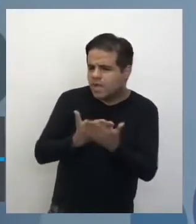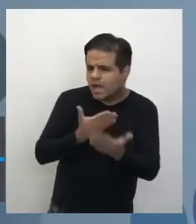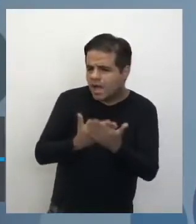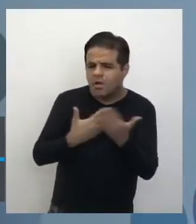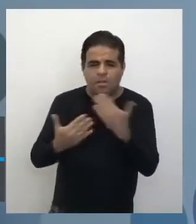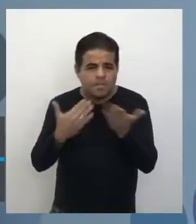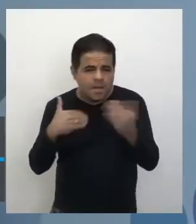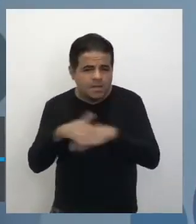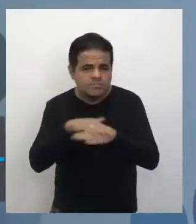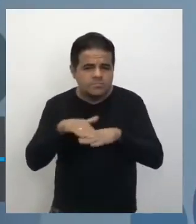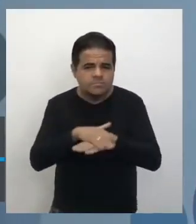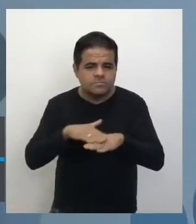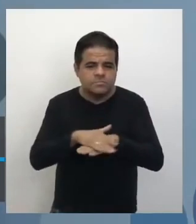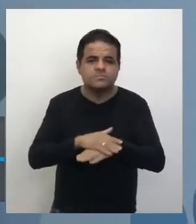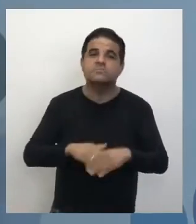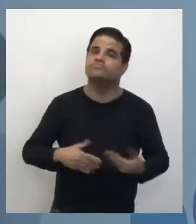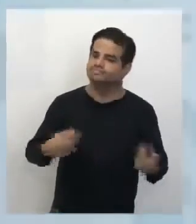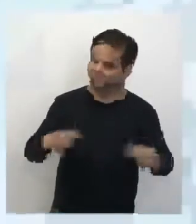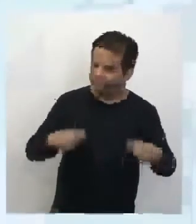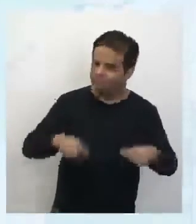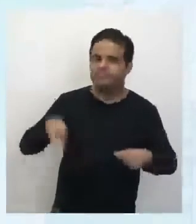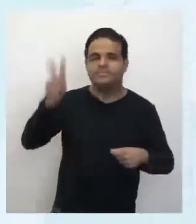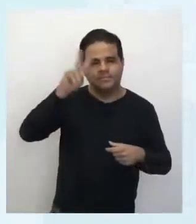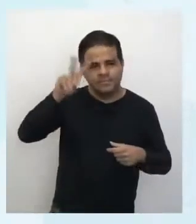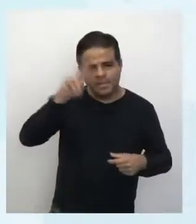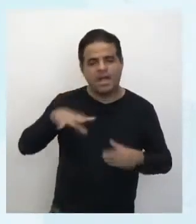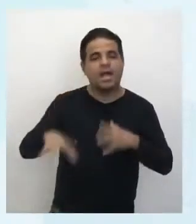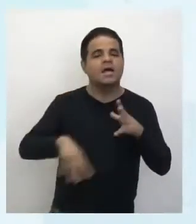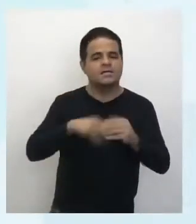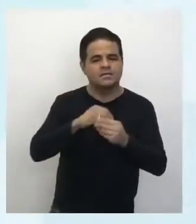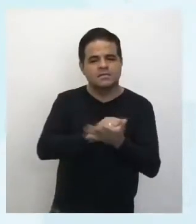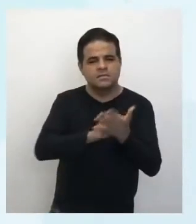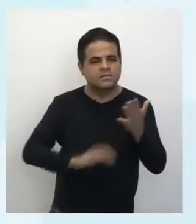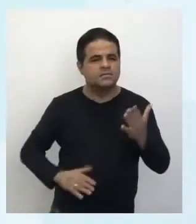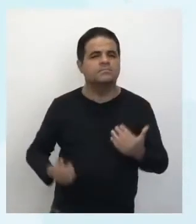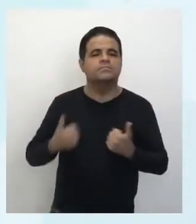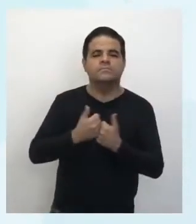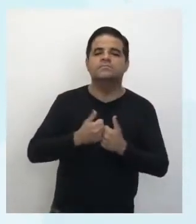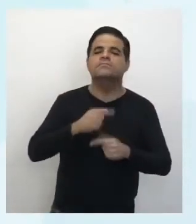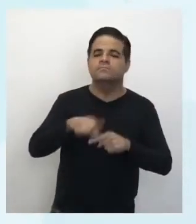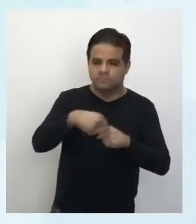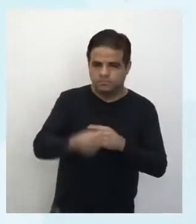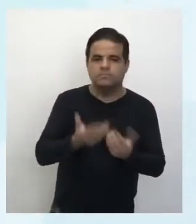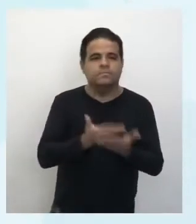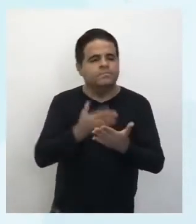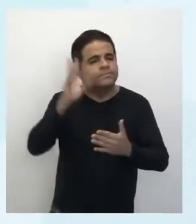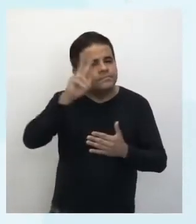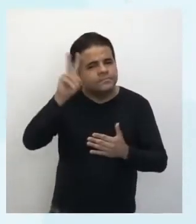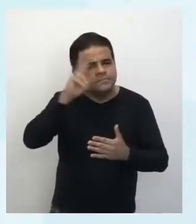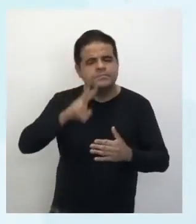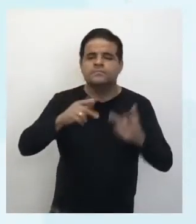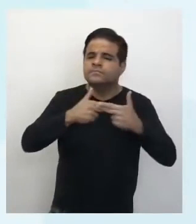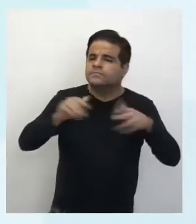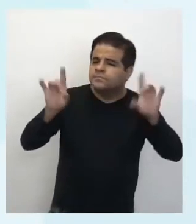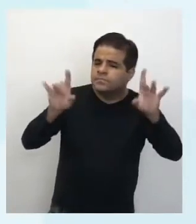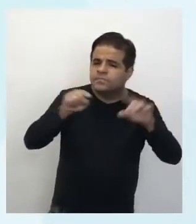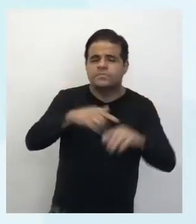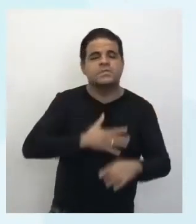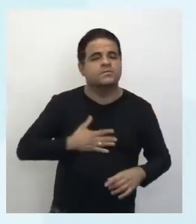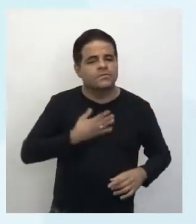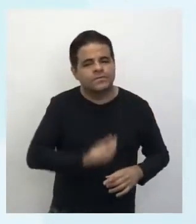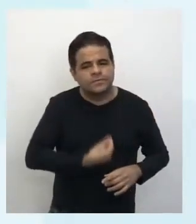papo? Recordar é preciso. Atividade complementar. Após a aula de hoje, tente se lembrar de momentos especiais que você